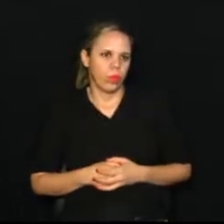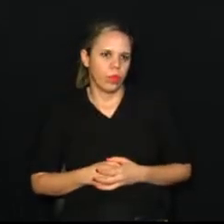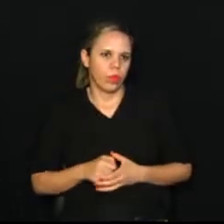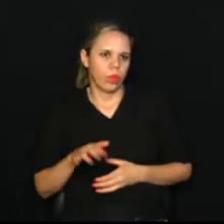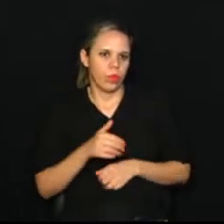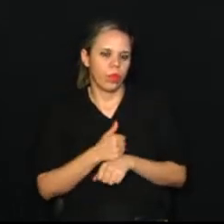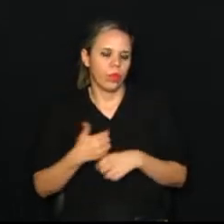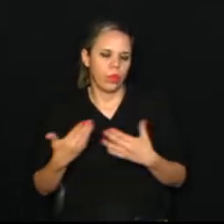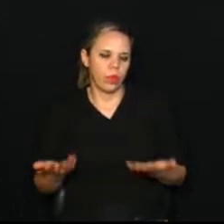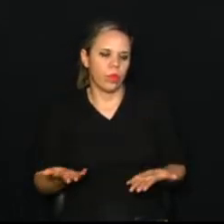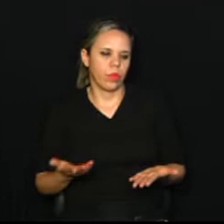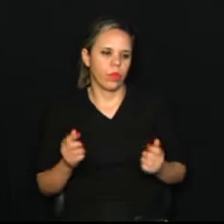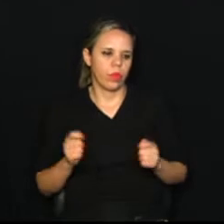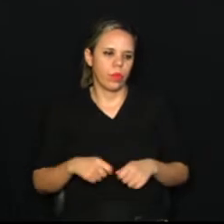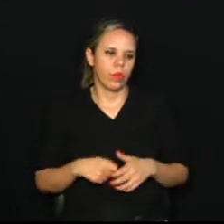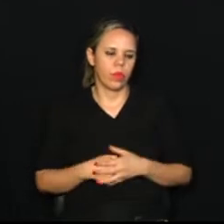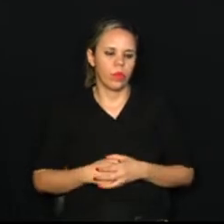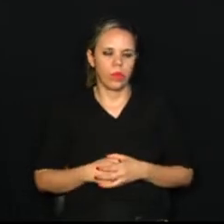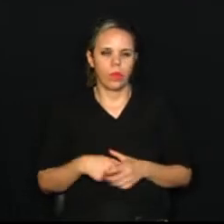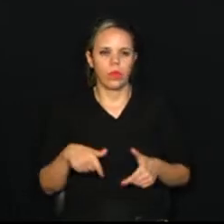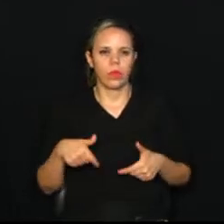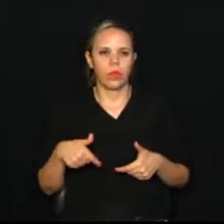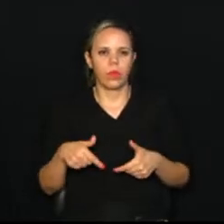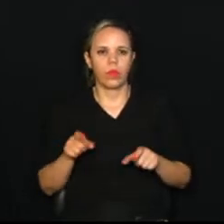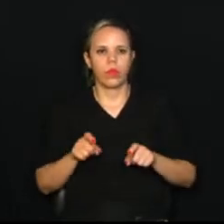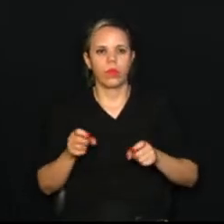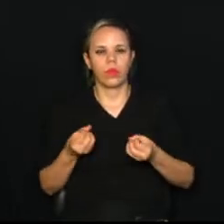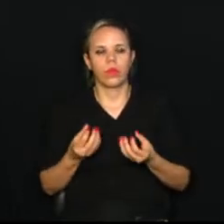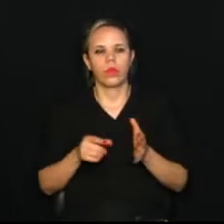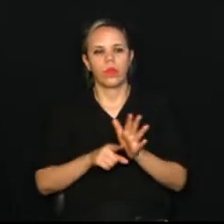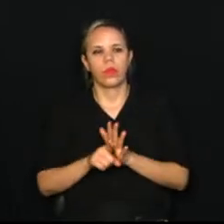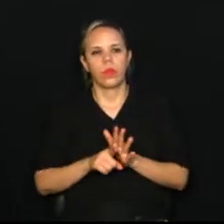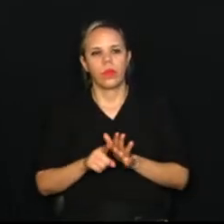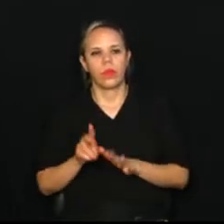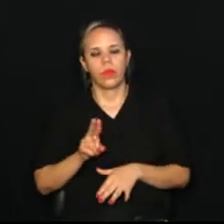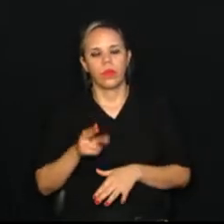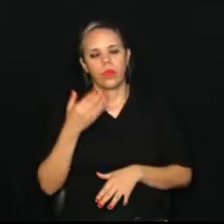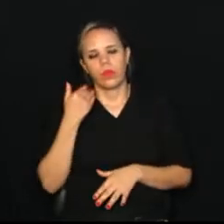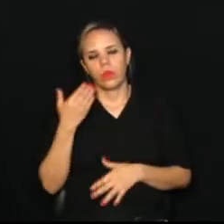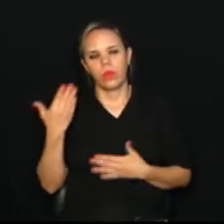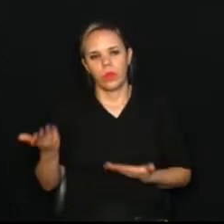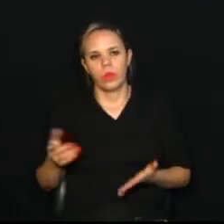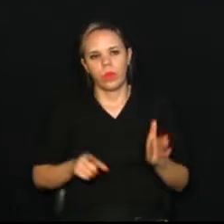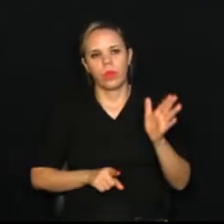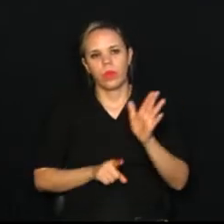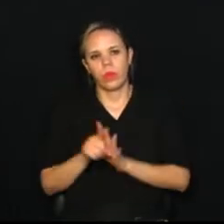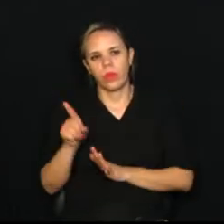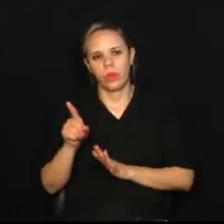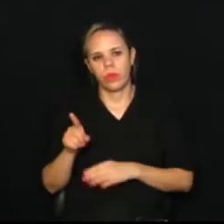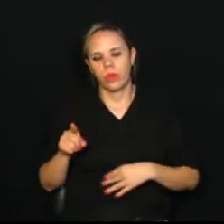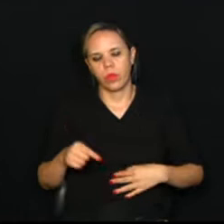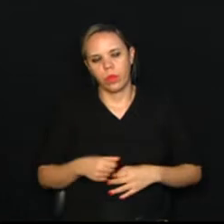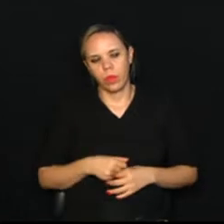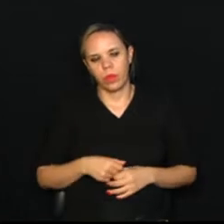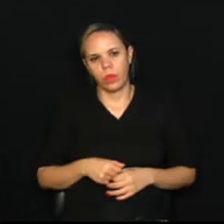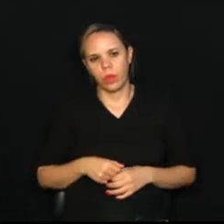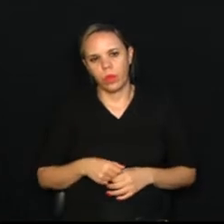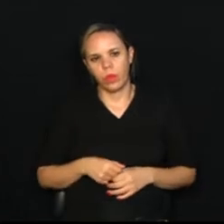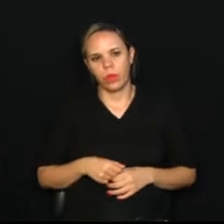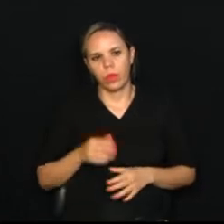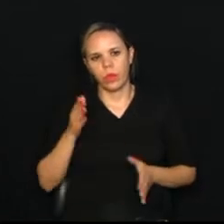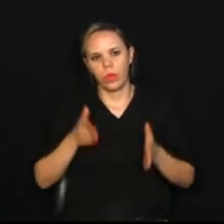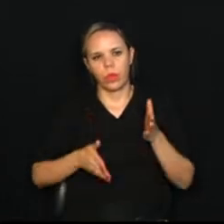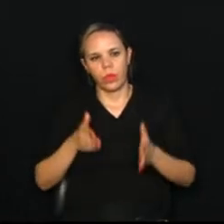áreas em que é possível trabalhar as informações, elas se utilizam, perguntam para o robô, e